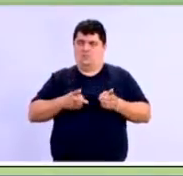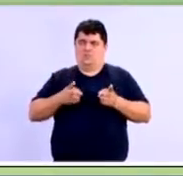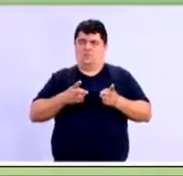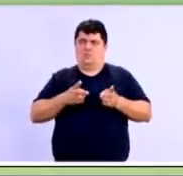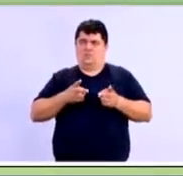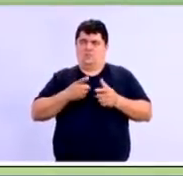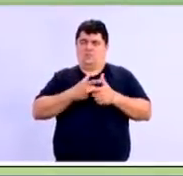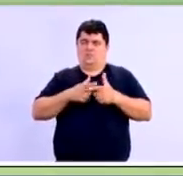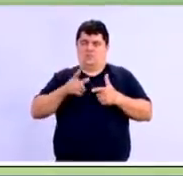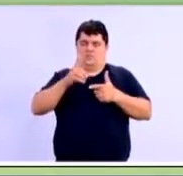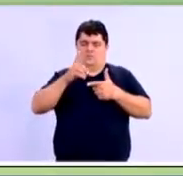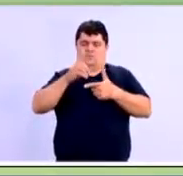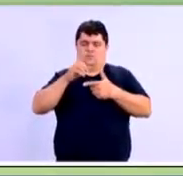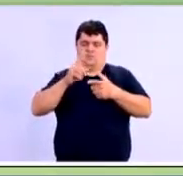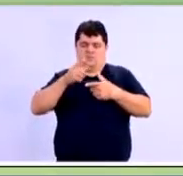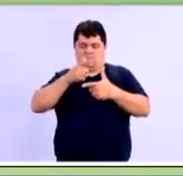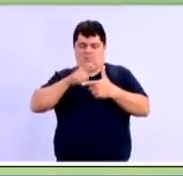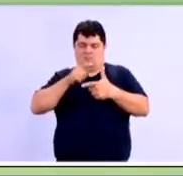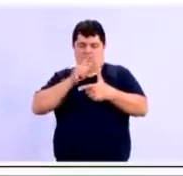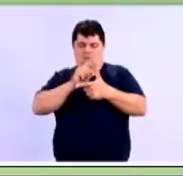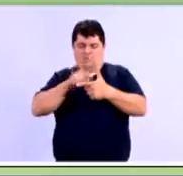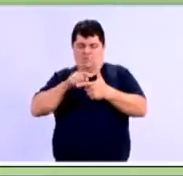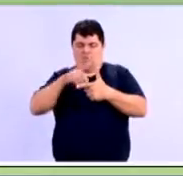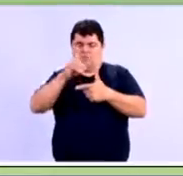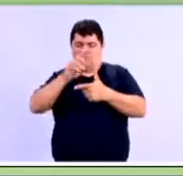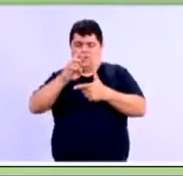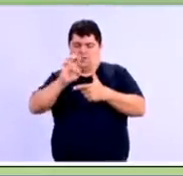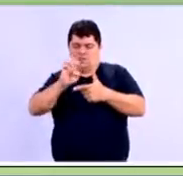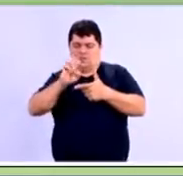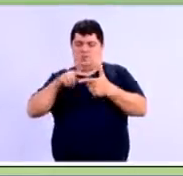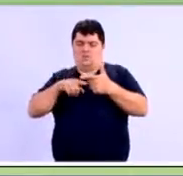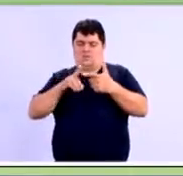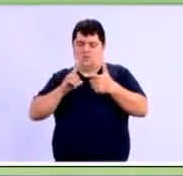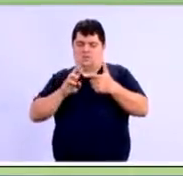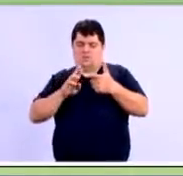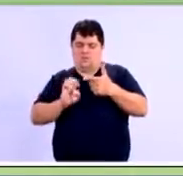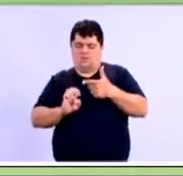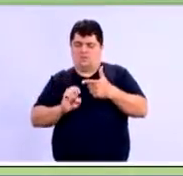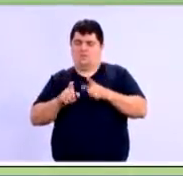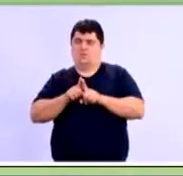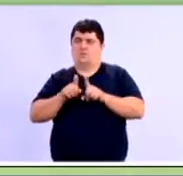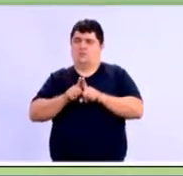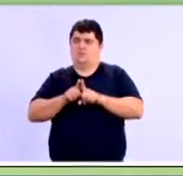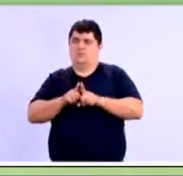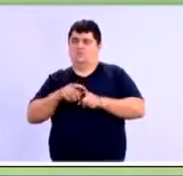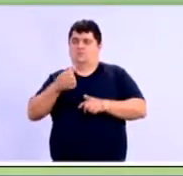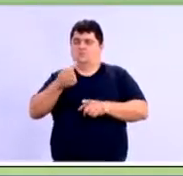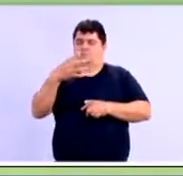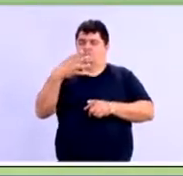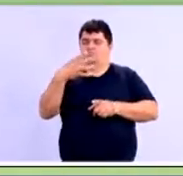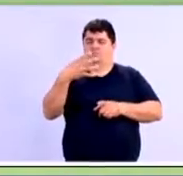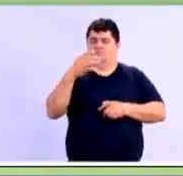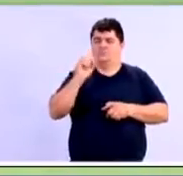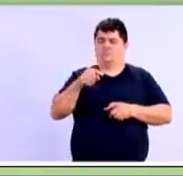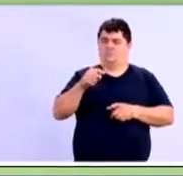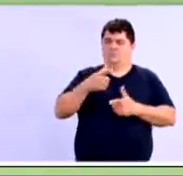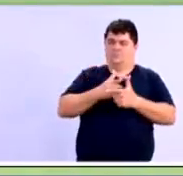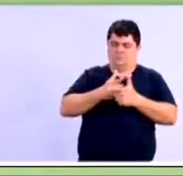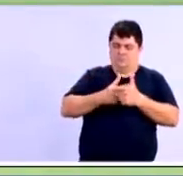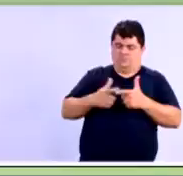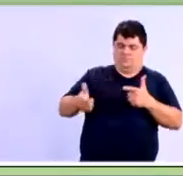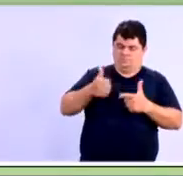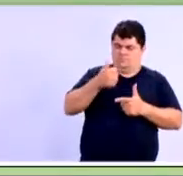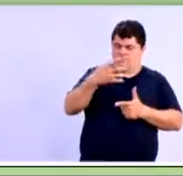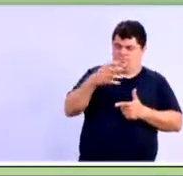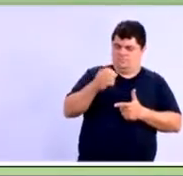bruto da DRE, vendas líquidas também da DRE. Correto? Nesse caso aqui, os 64 mil de resultado bruto,